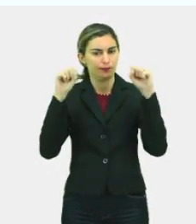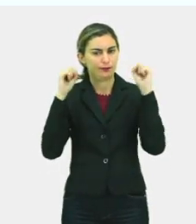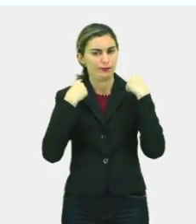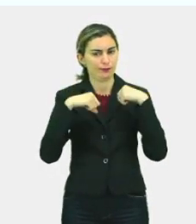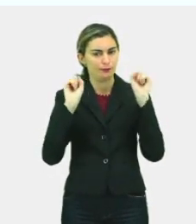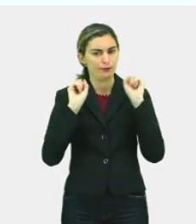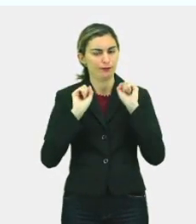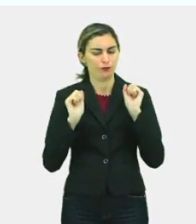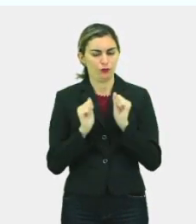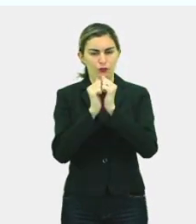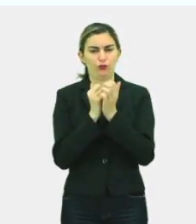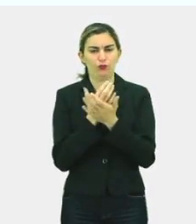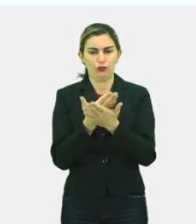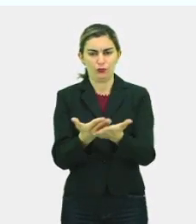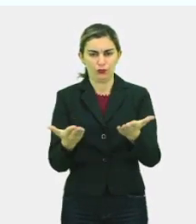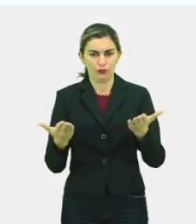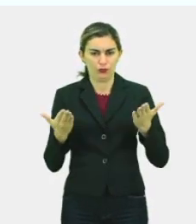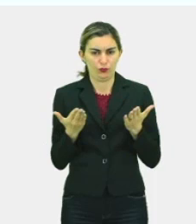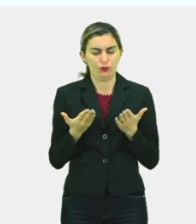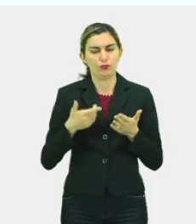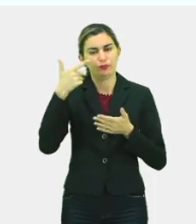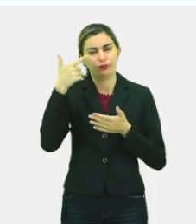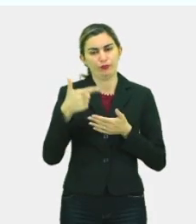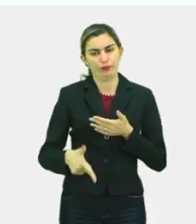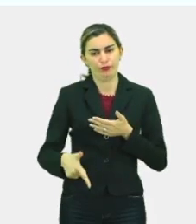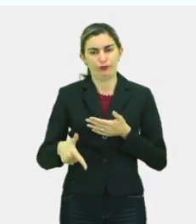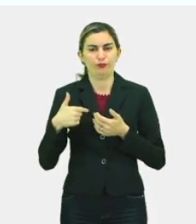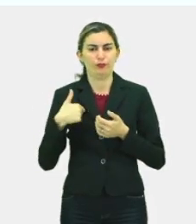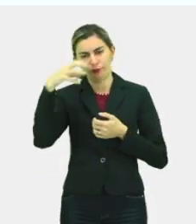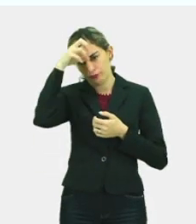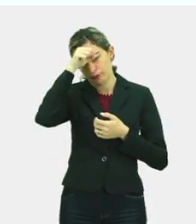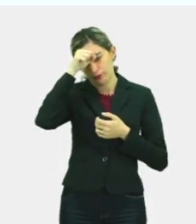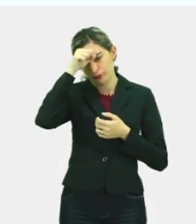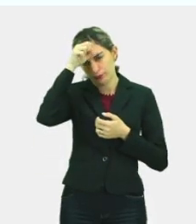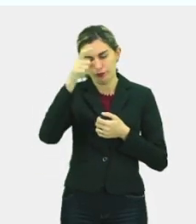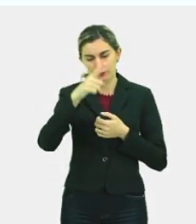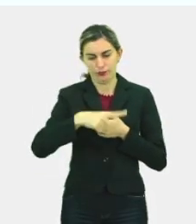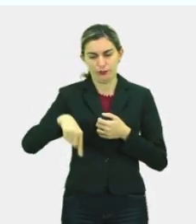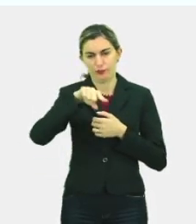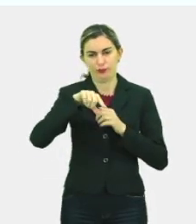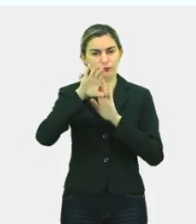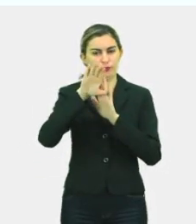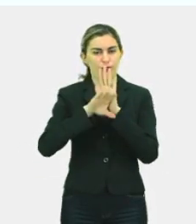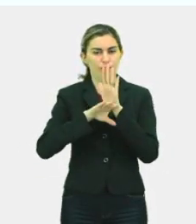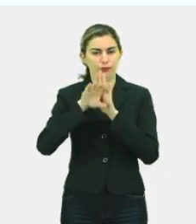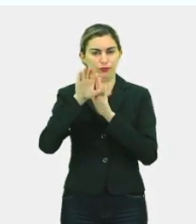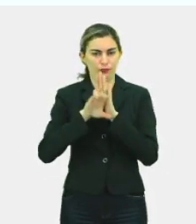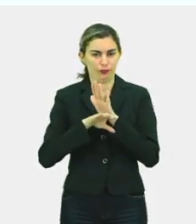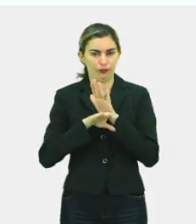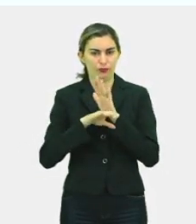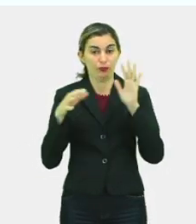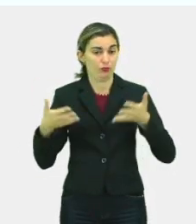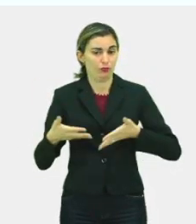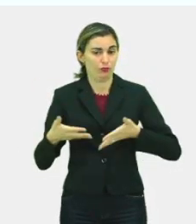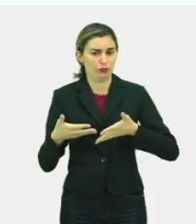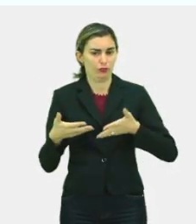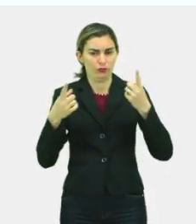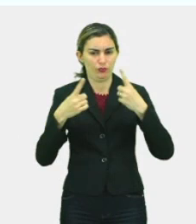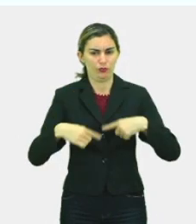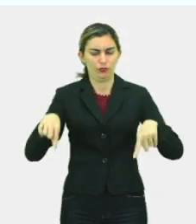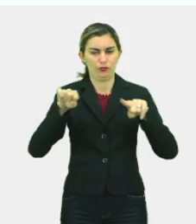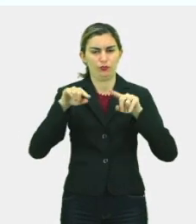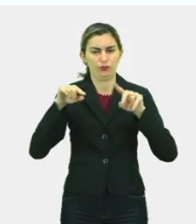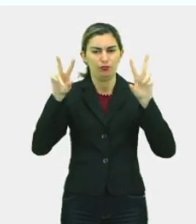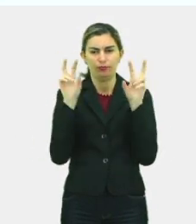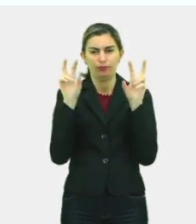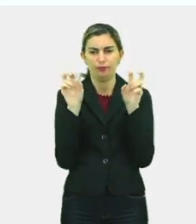Física e estarei com vocês aqui hoje para mais uma vez aprendermos do nosso componente curricular. Hoje, a nossa